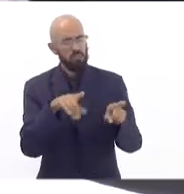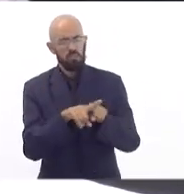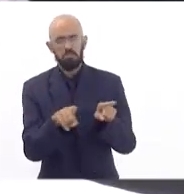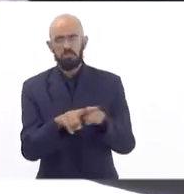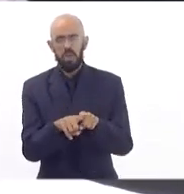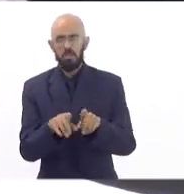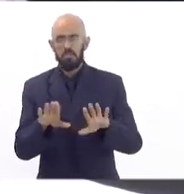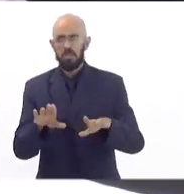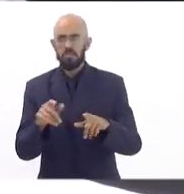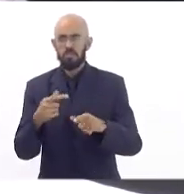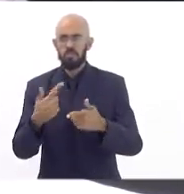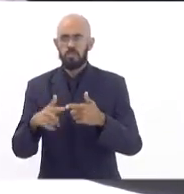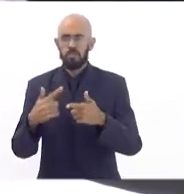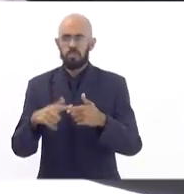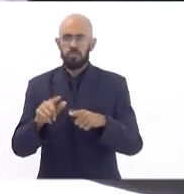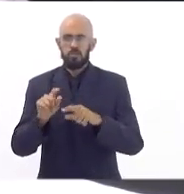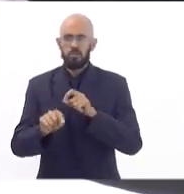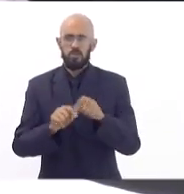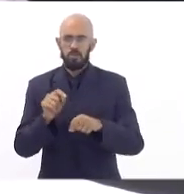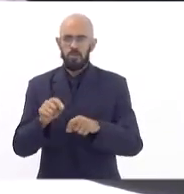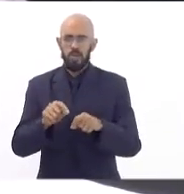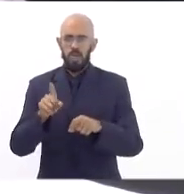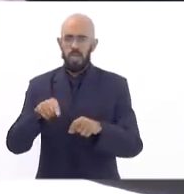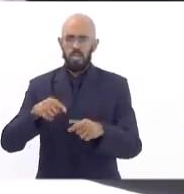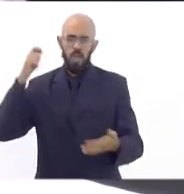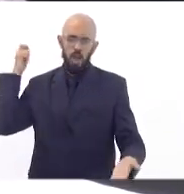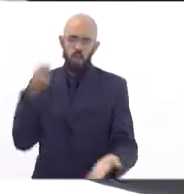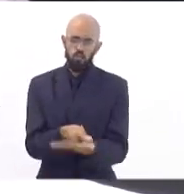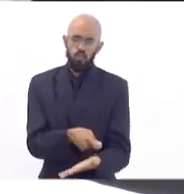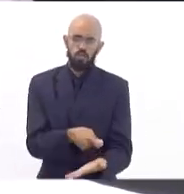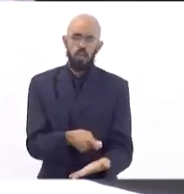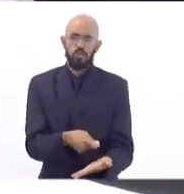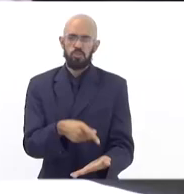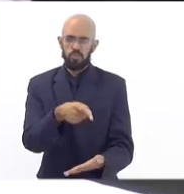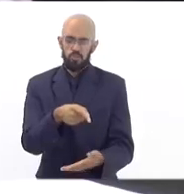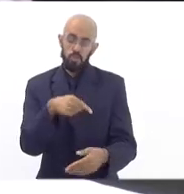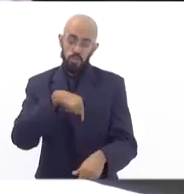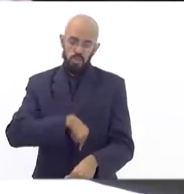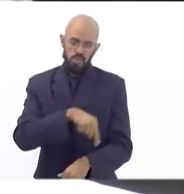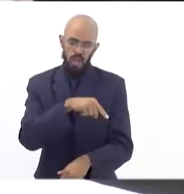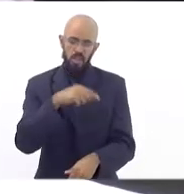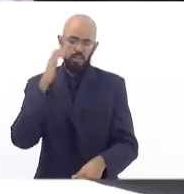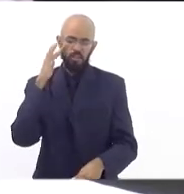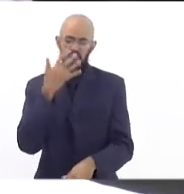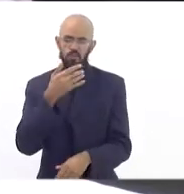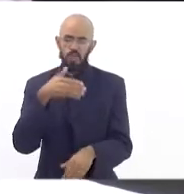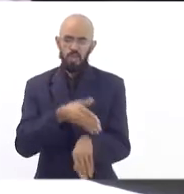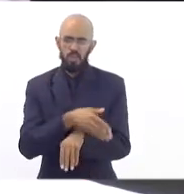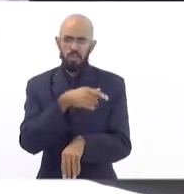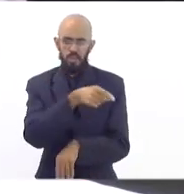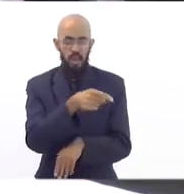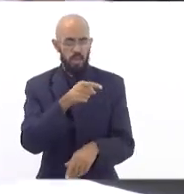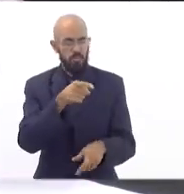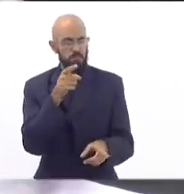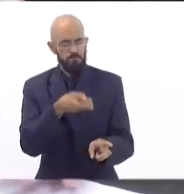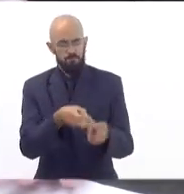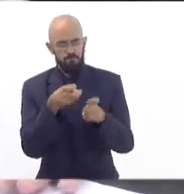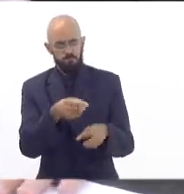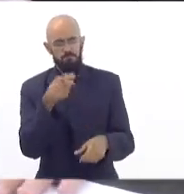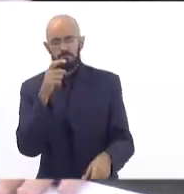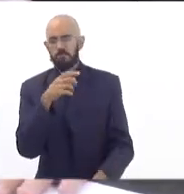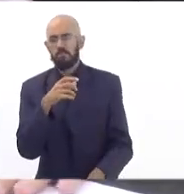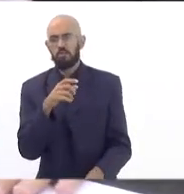a necessidade de ter autoridade no sentido de intervir e entrar e flagrar